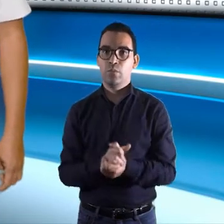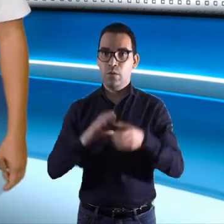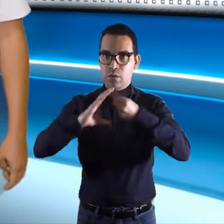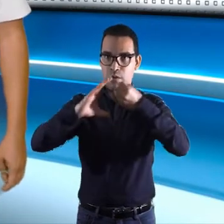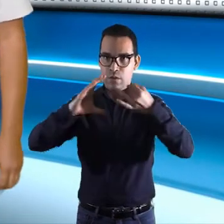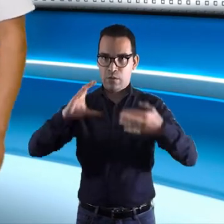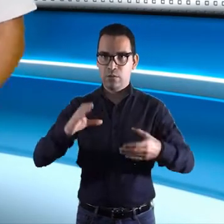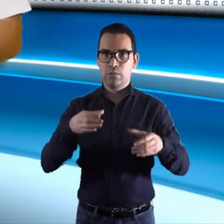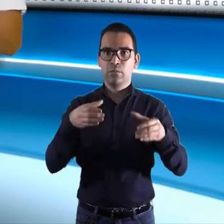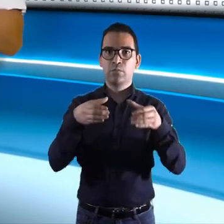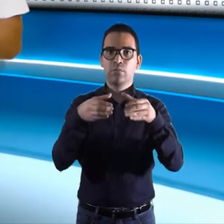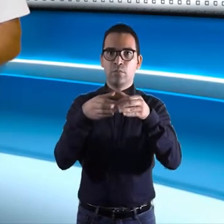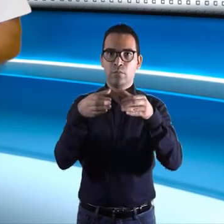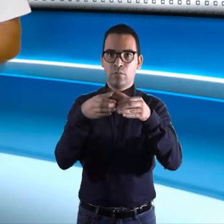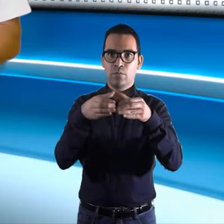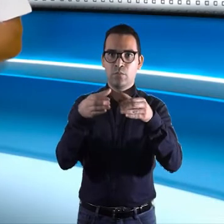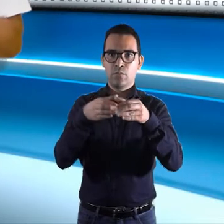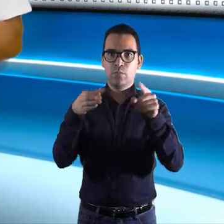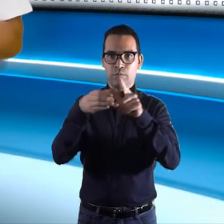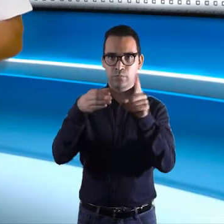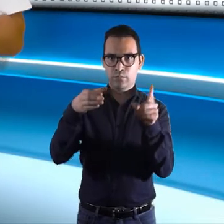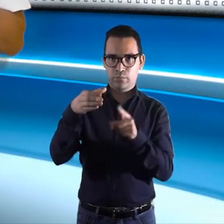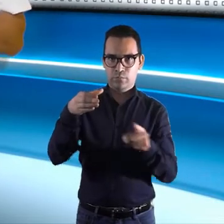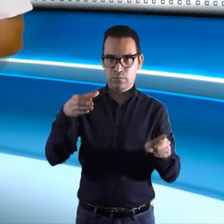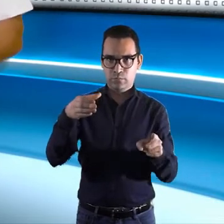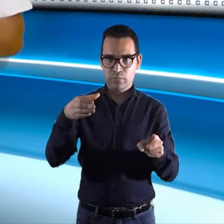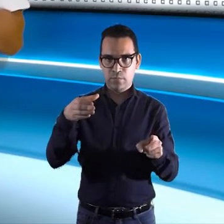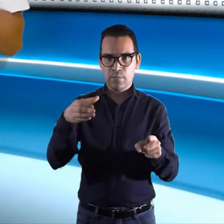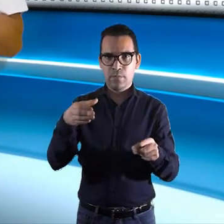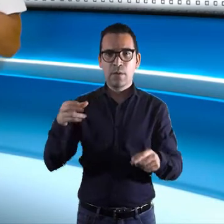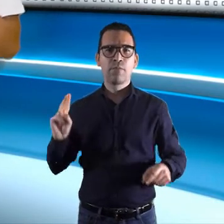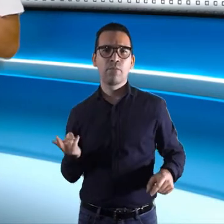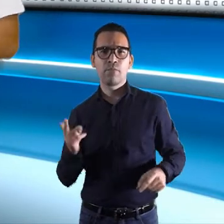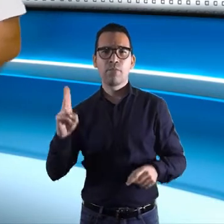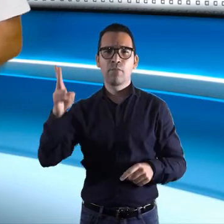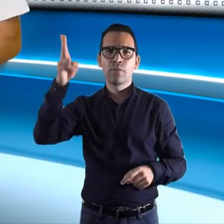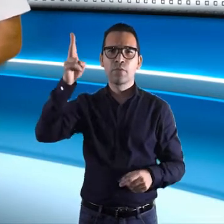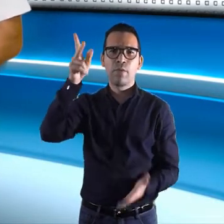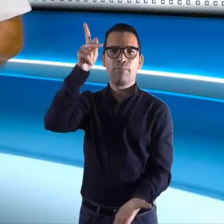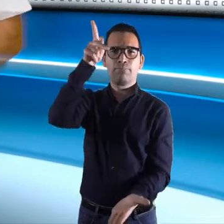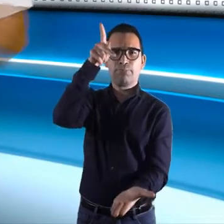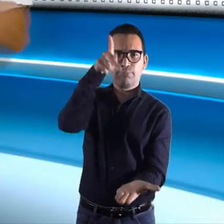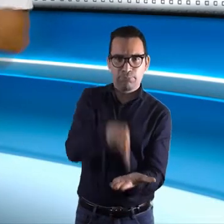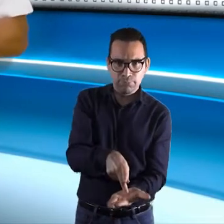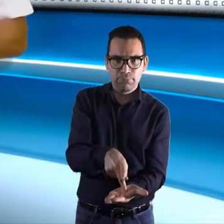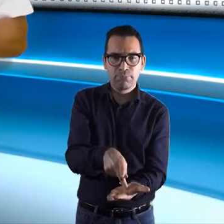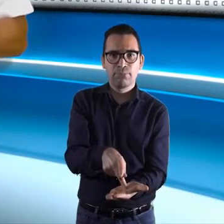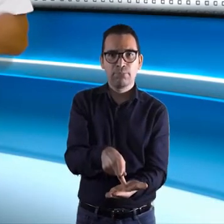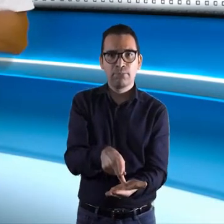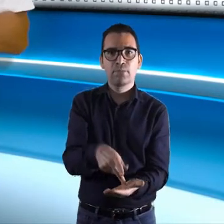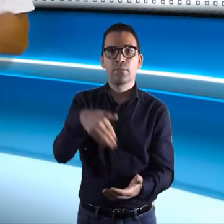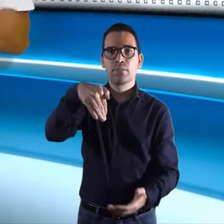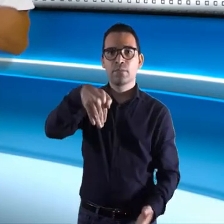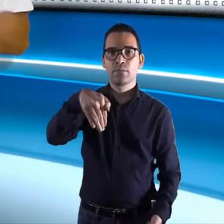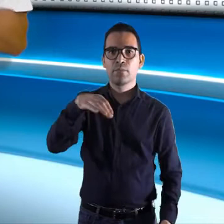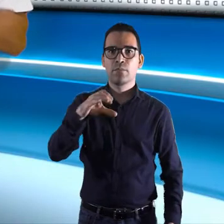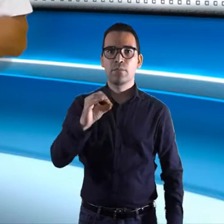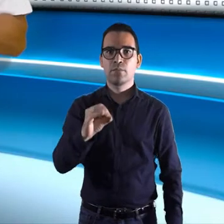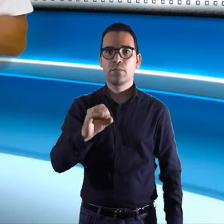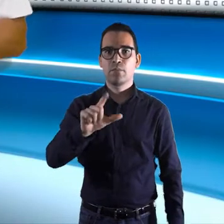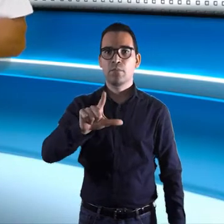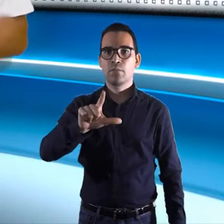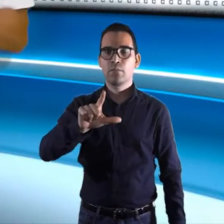números inteiros é o módulo ou valor absoluto. Módulo ou